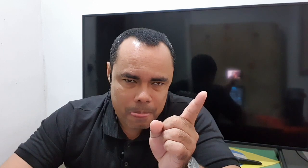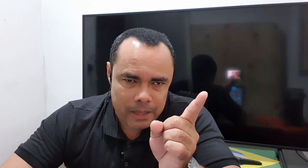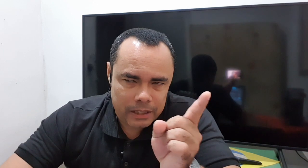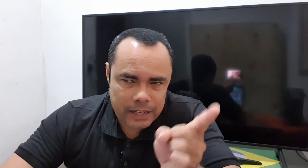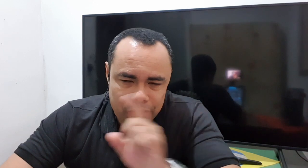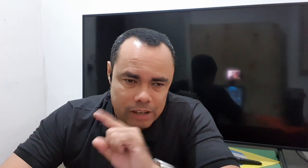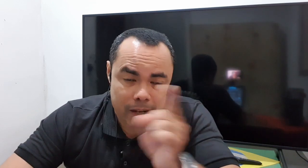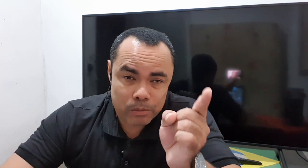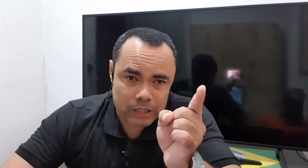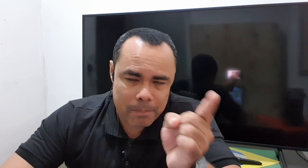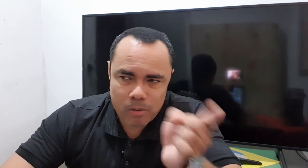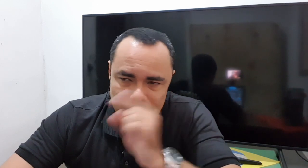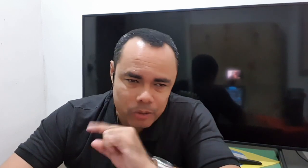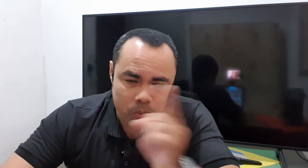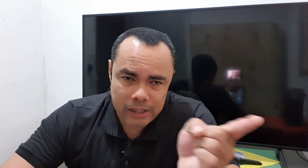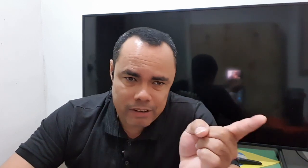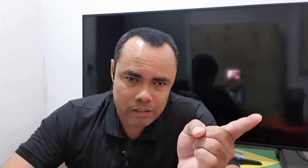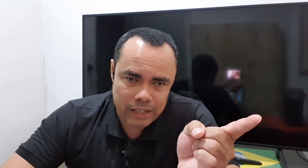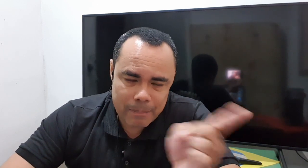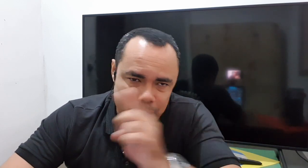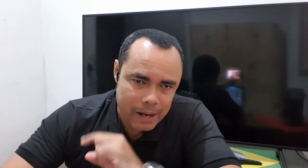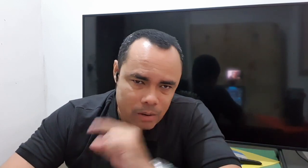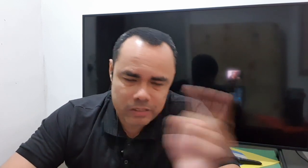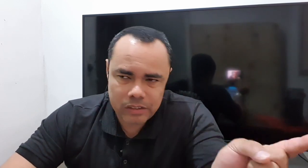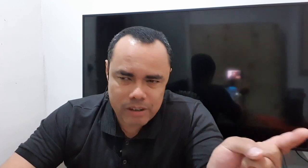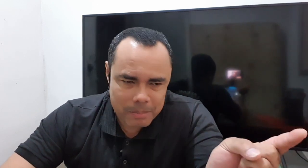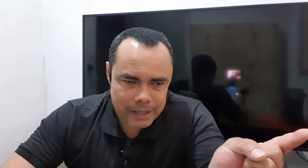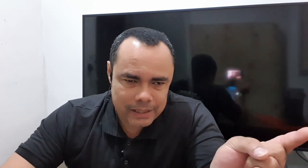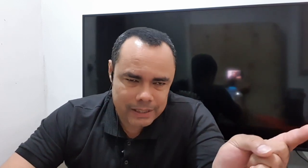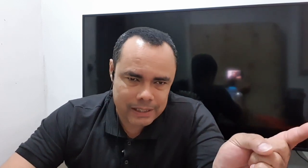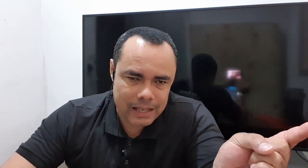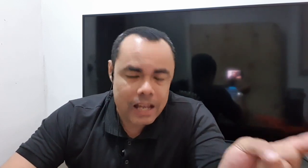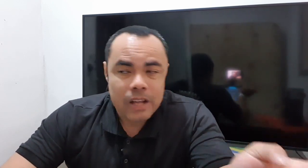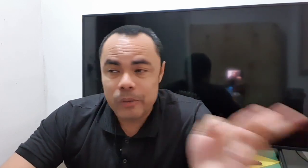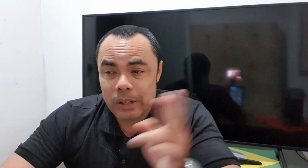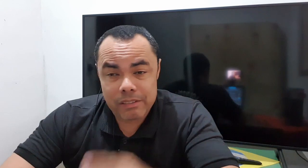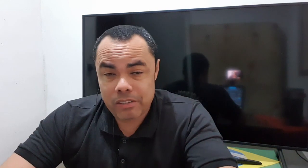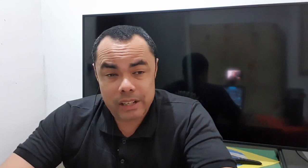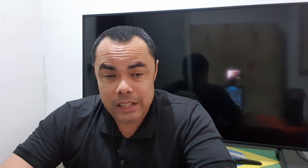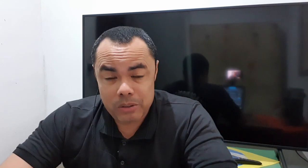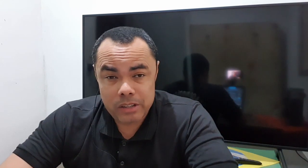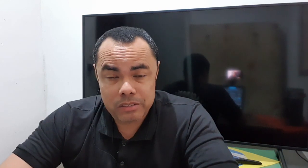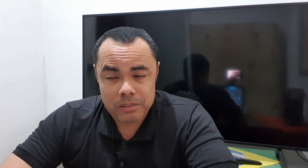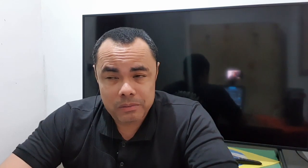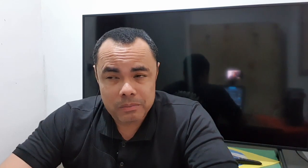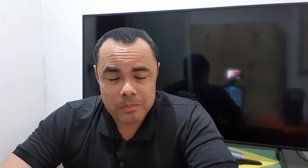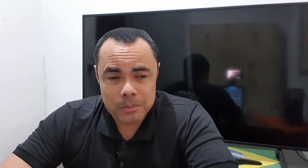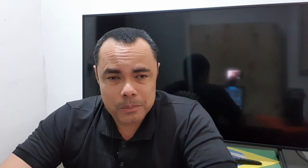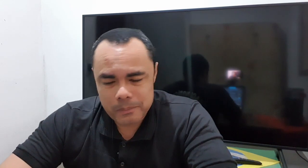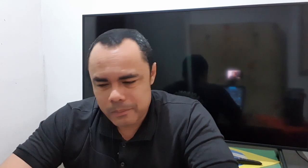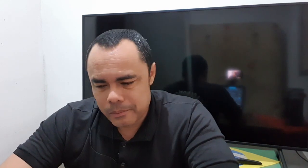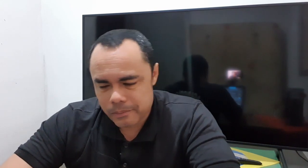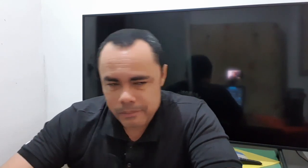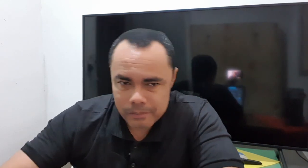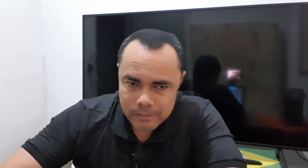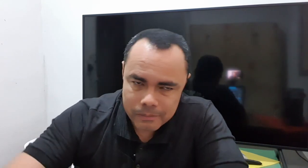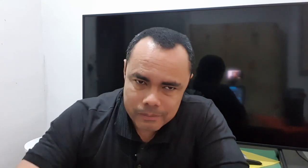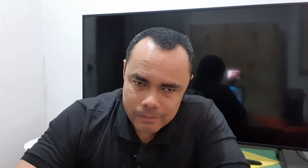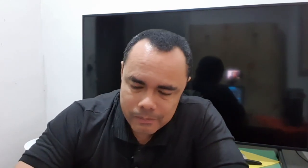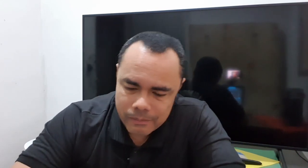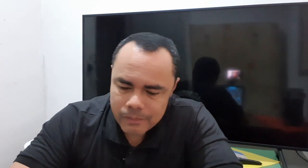usar e acharmos que a bomba nunca vai chegar, por maior que seja a merda que dê lá, nunca vai chegar a nós.